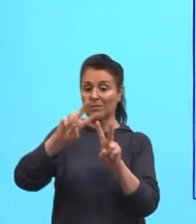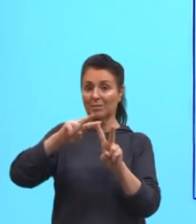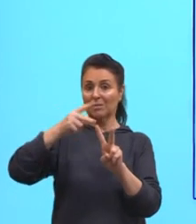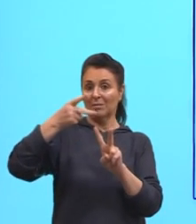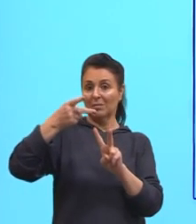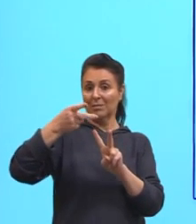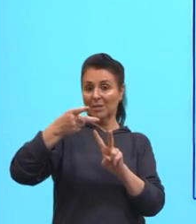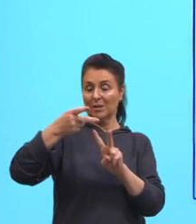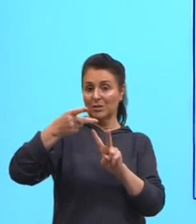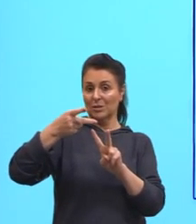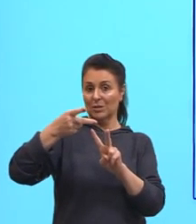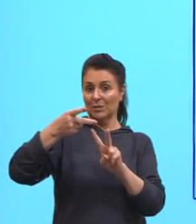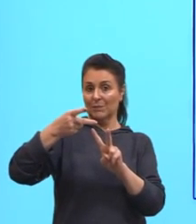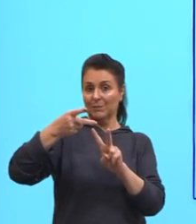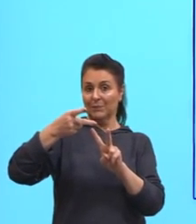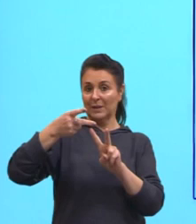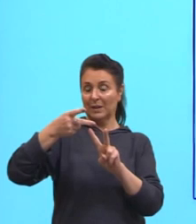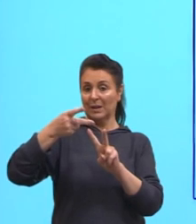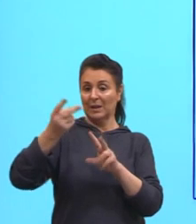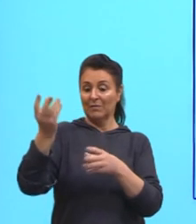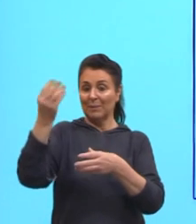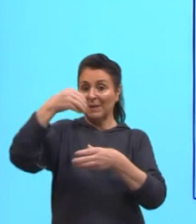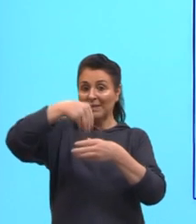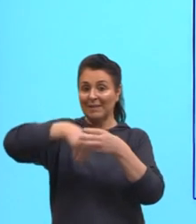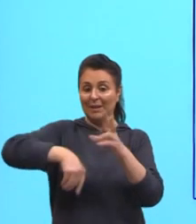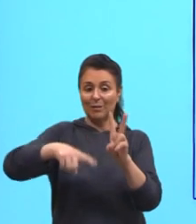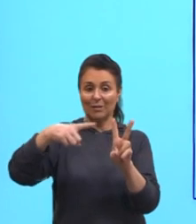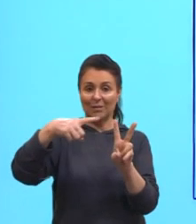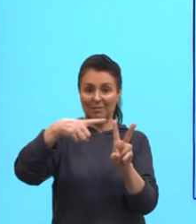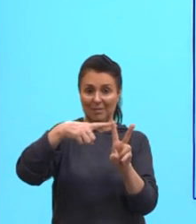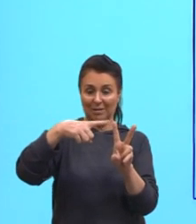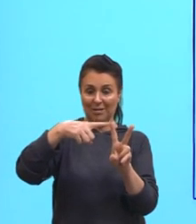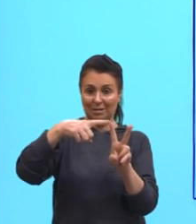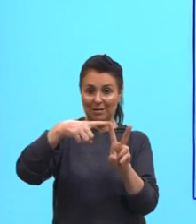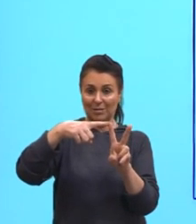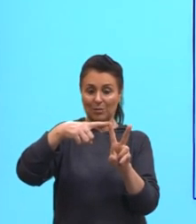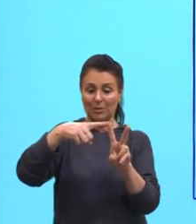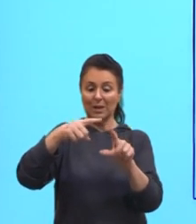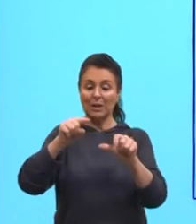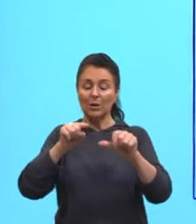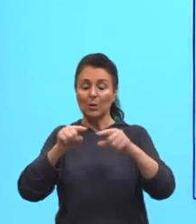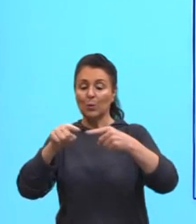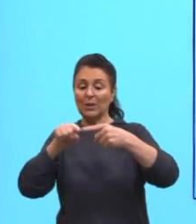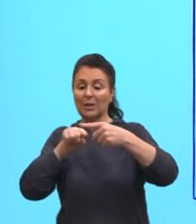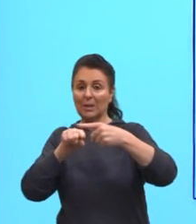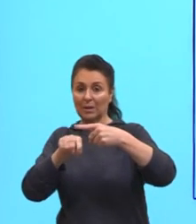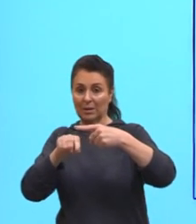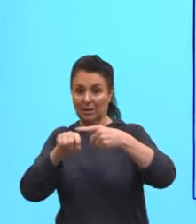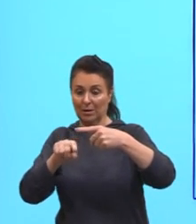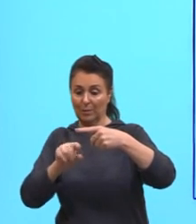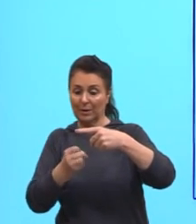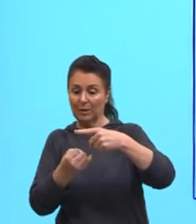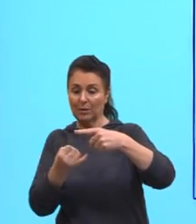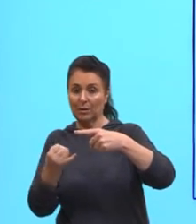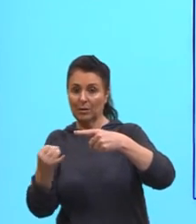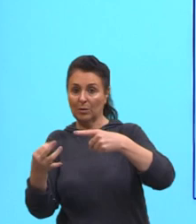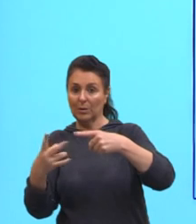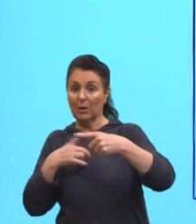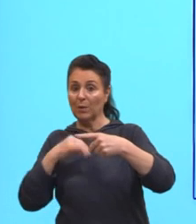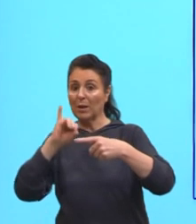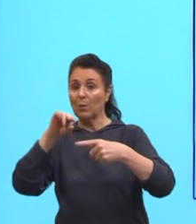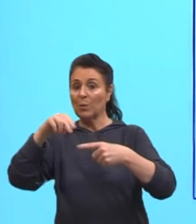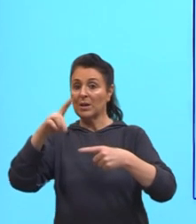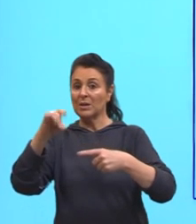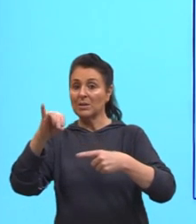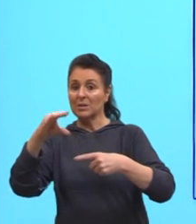do radicando ou seja ele vai lá para dentro da raiz e o denominador passa a ser o índice